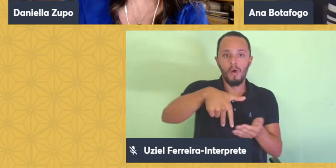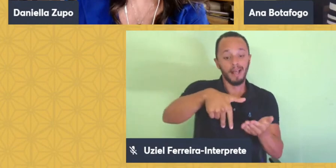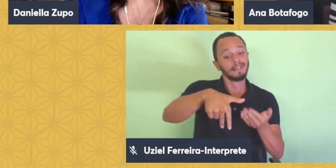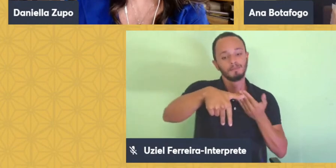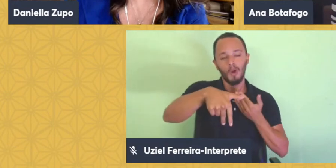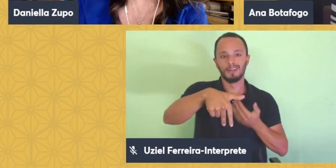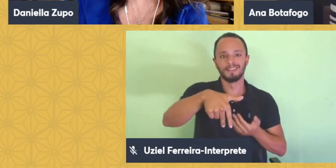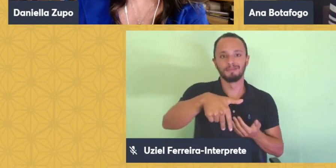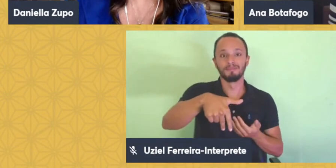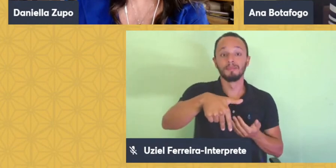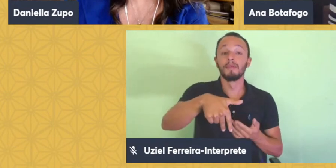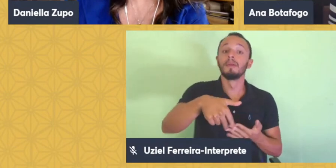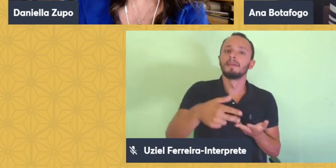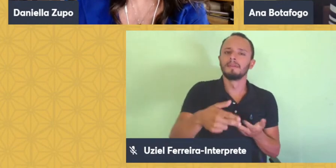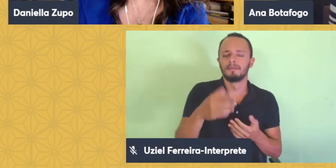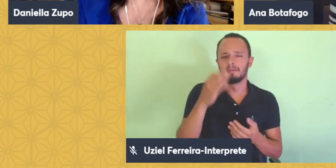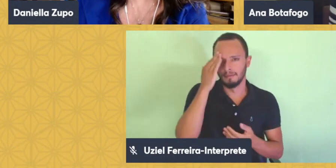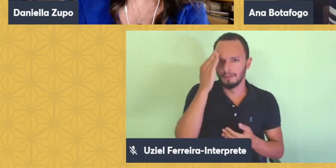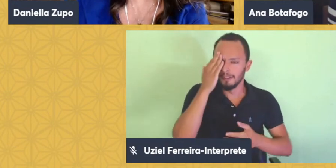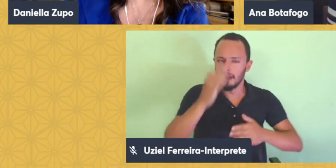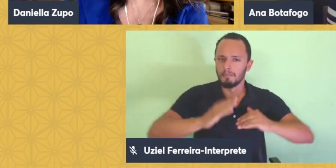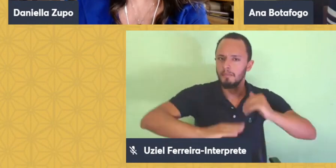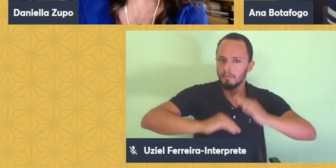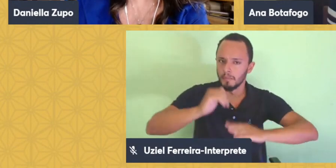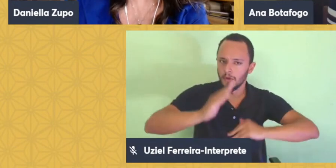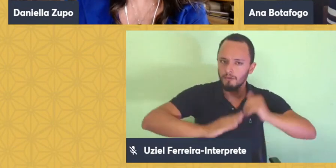dança para que a gente possa até como